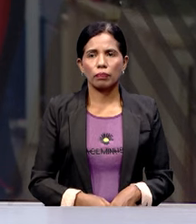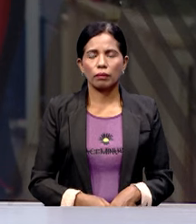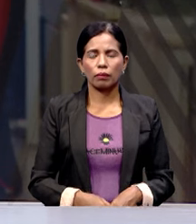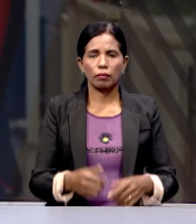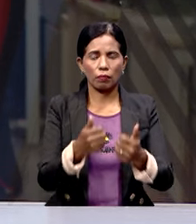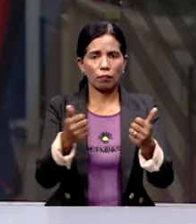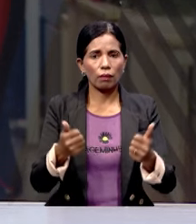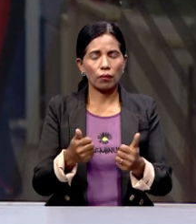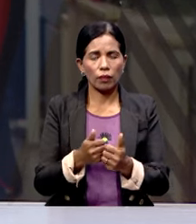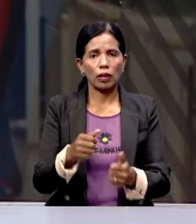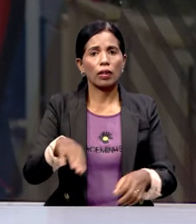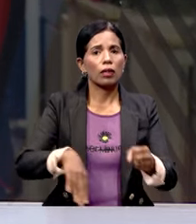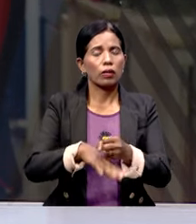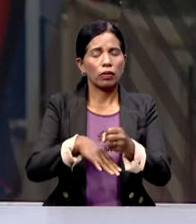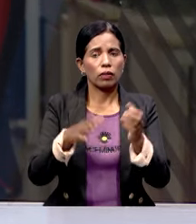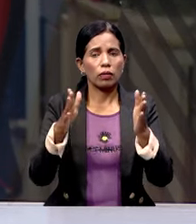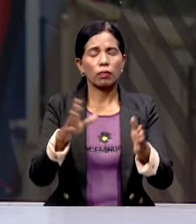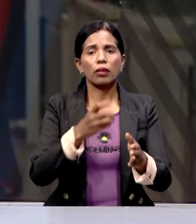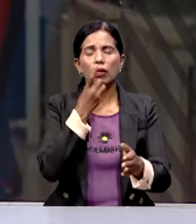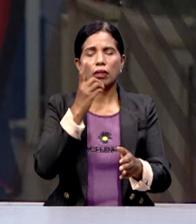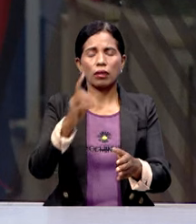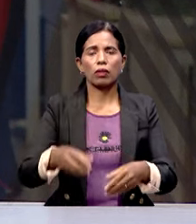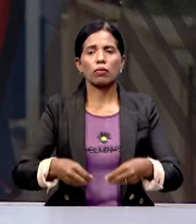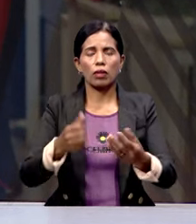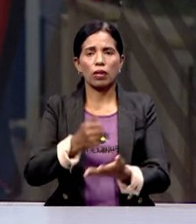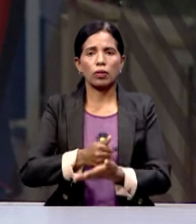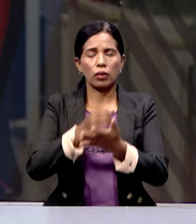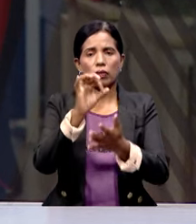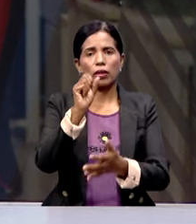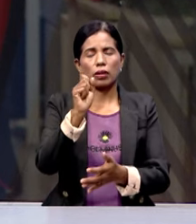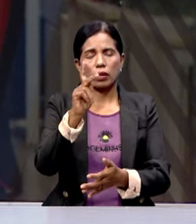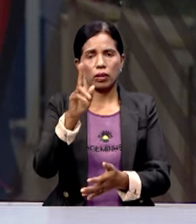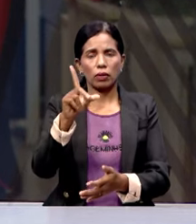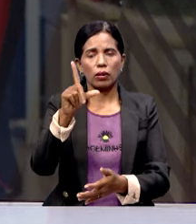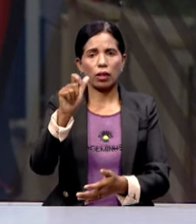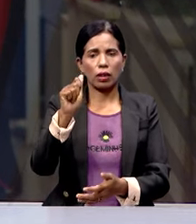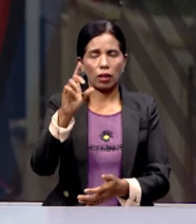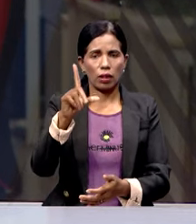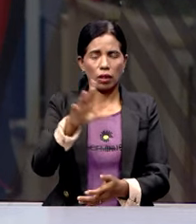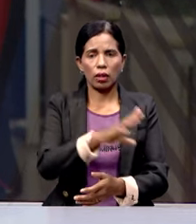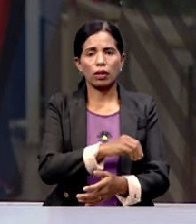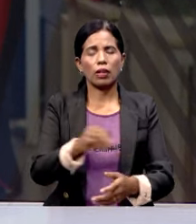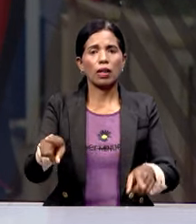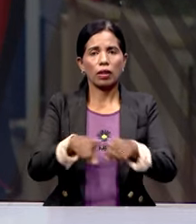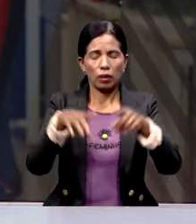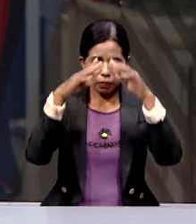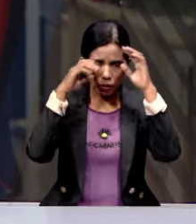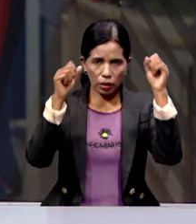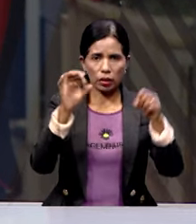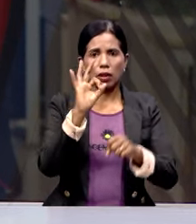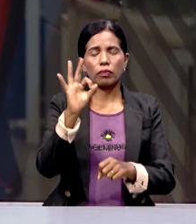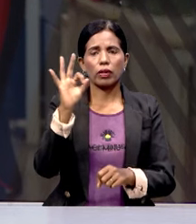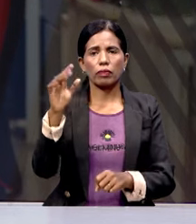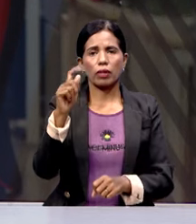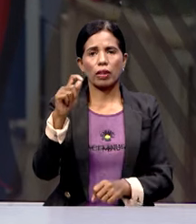Associação Futebol São Lourenço Touro declara o apoio para Francisco Albodilay, o vice-presidente FF Ateli.